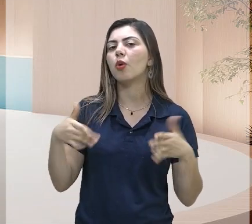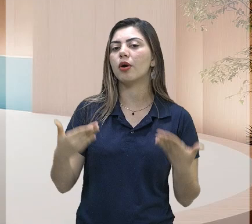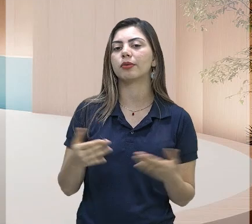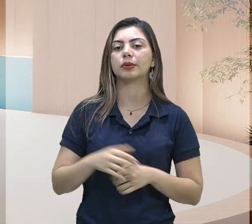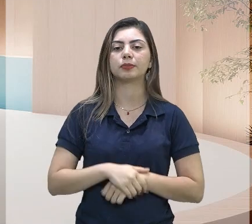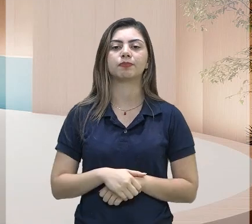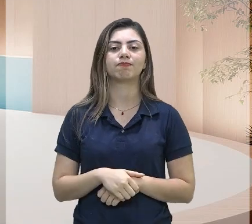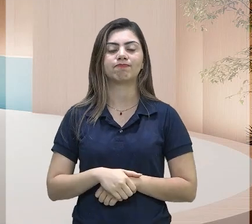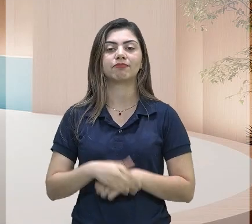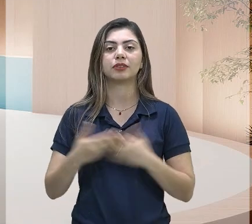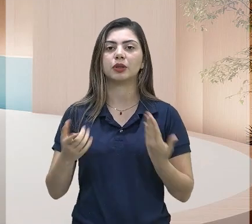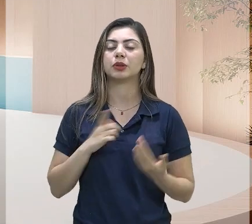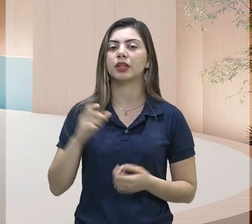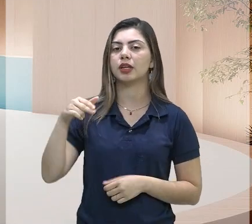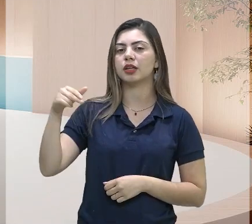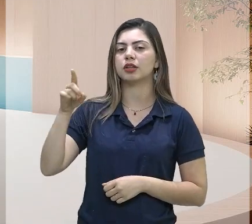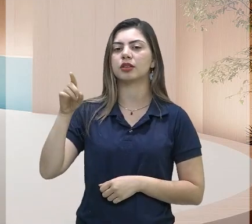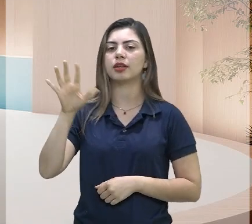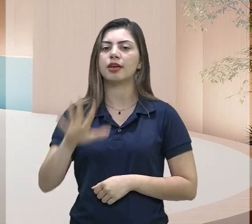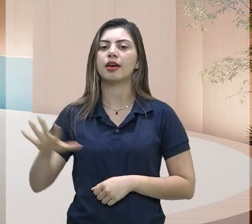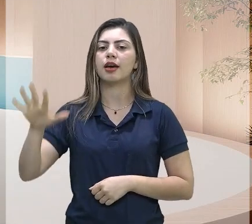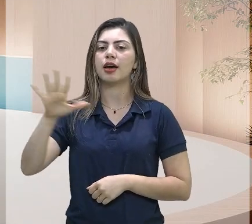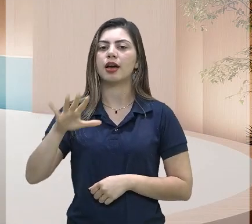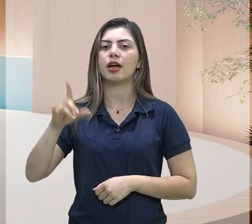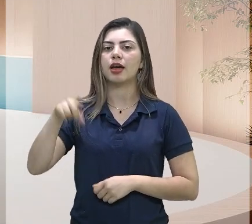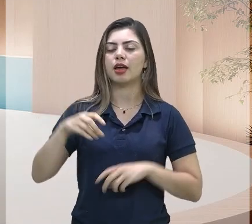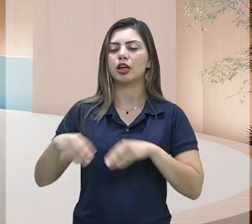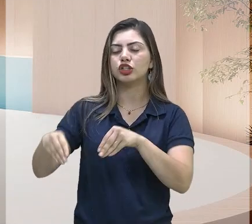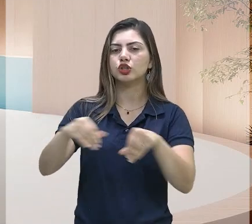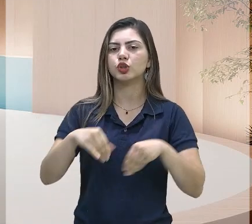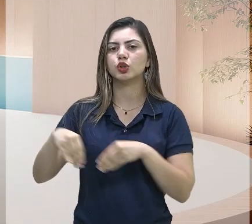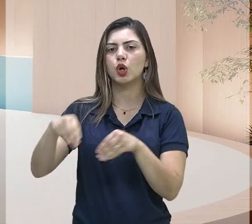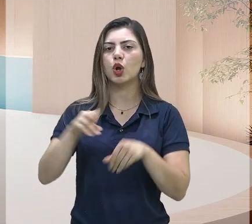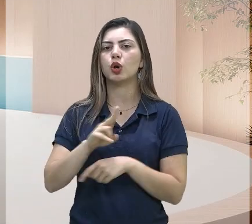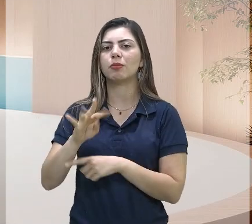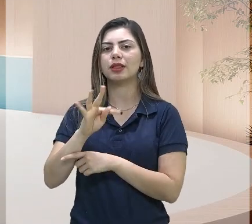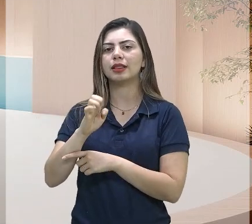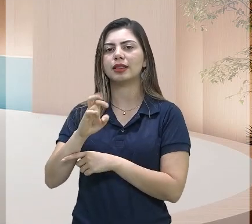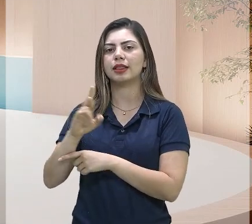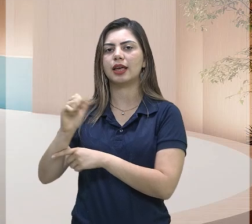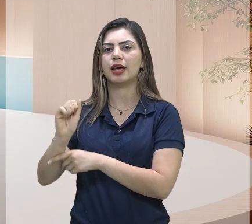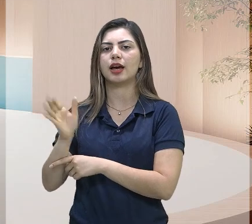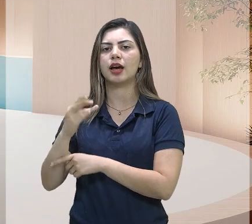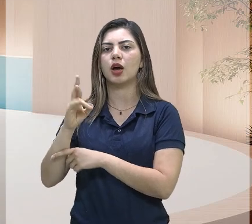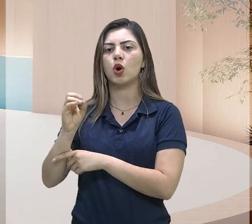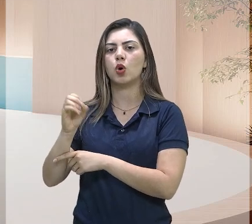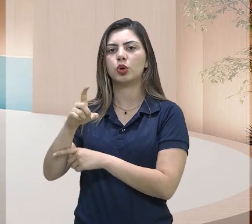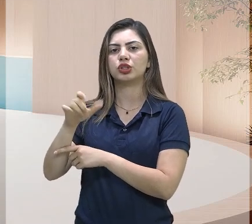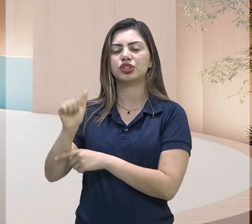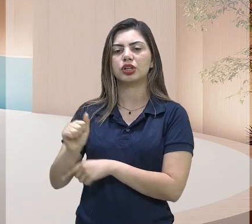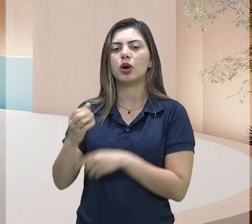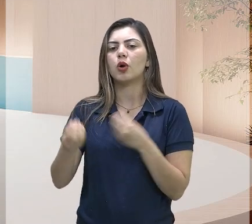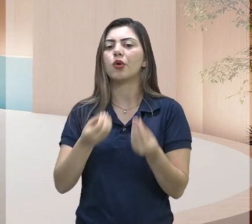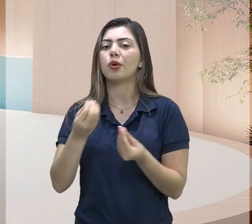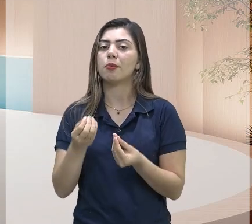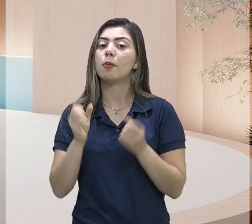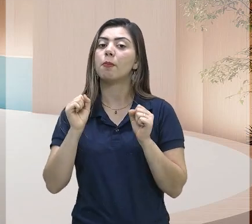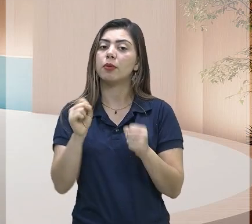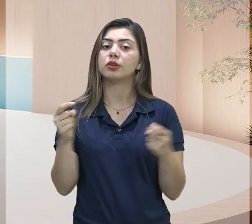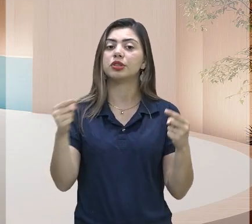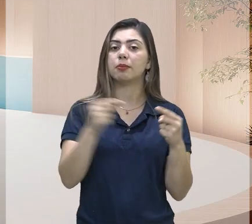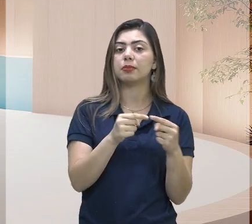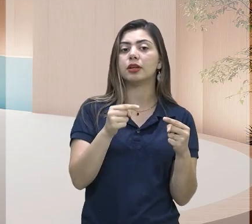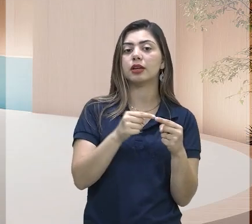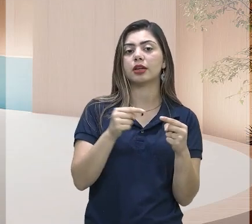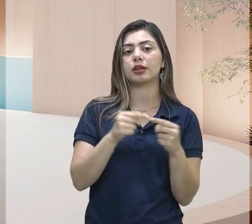muito comum no Nordeste, chamado de solo de terra roxa. E esse solo de terra roxa, ele pode ser um nitossolo, dependendo